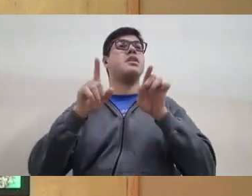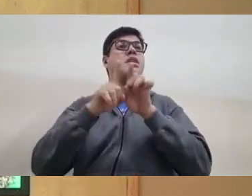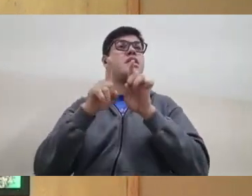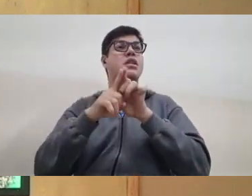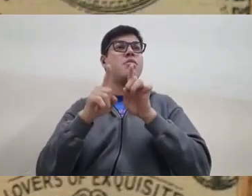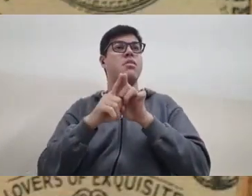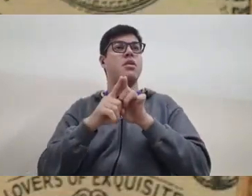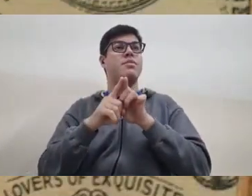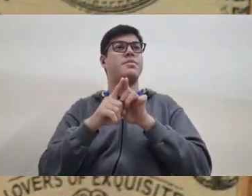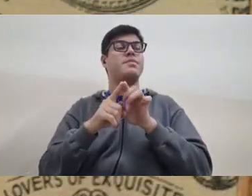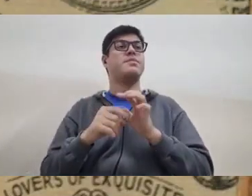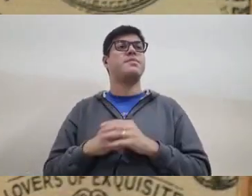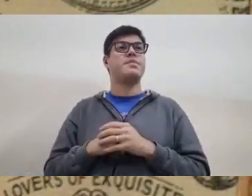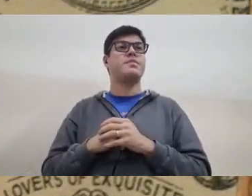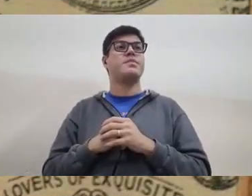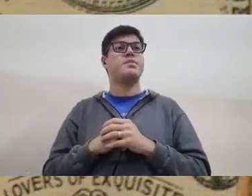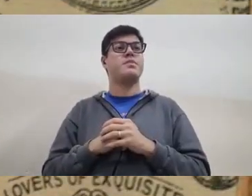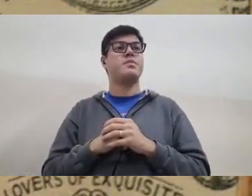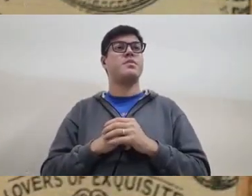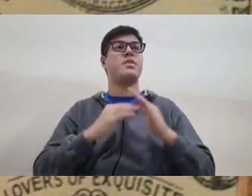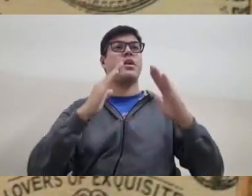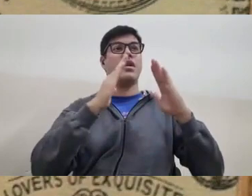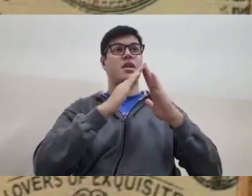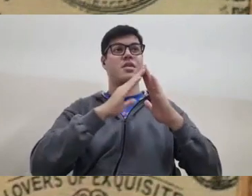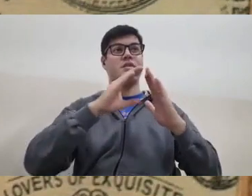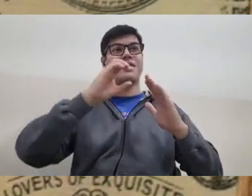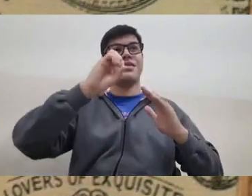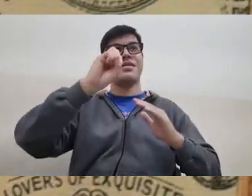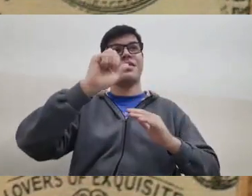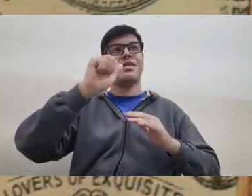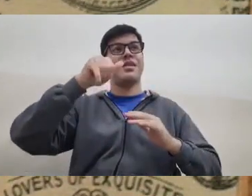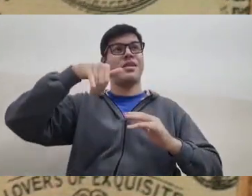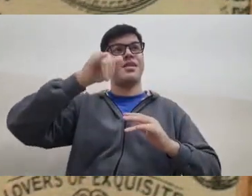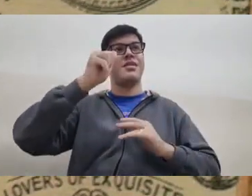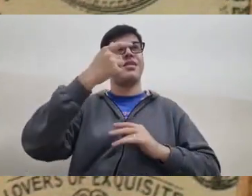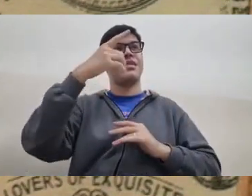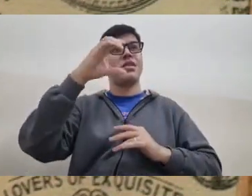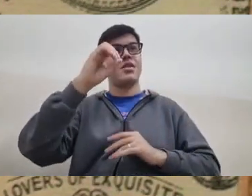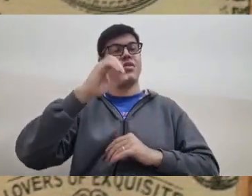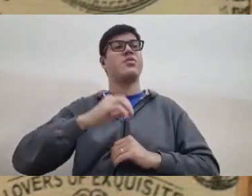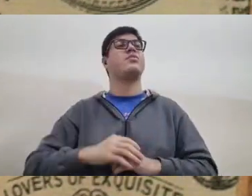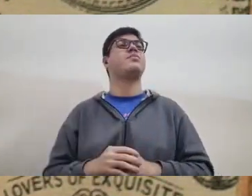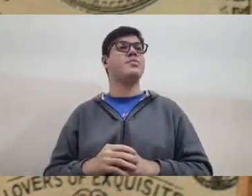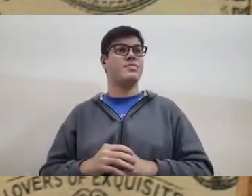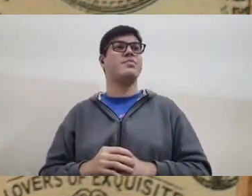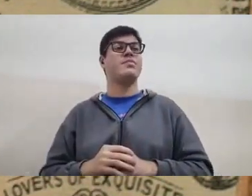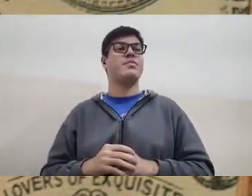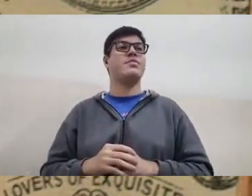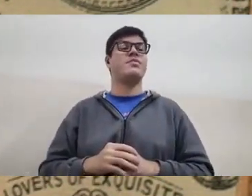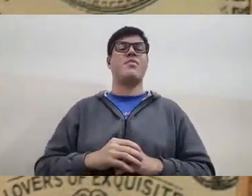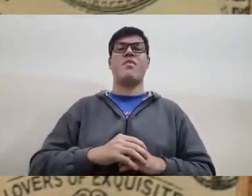aí e eu trabalhei na clínica Saião que hoje entendeu